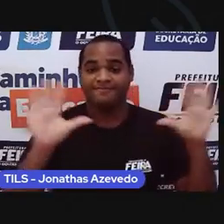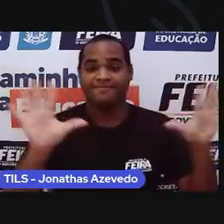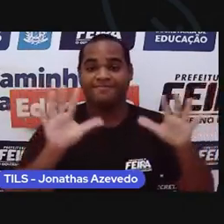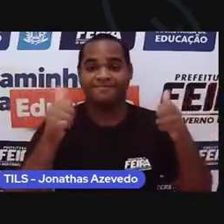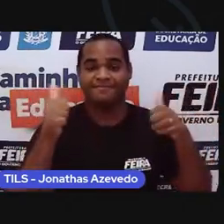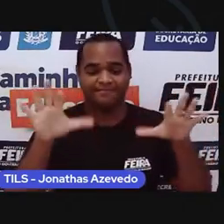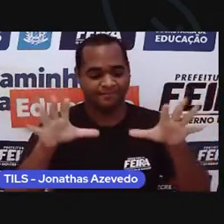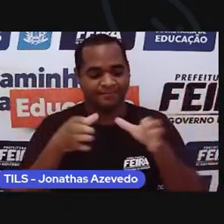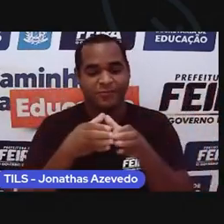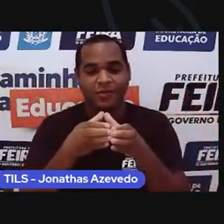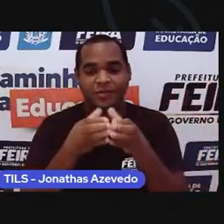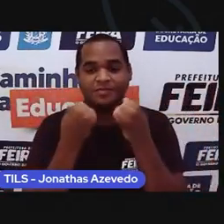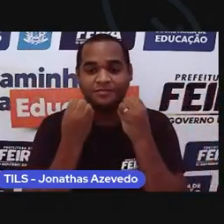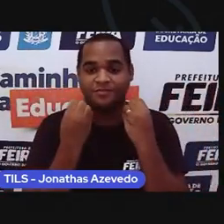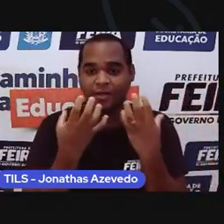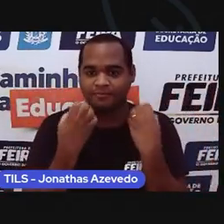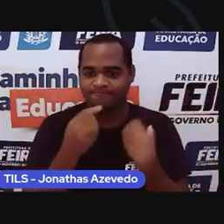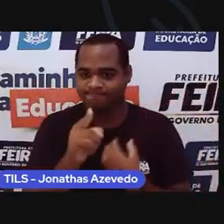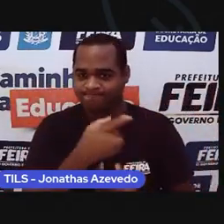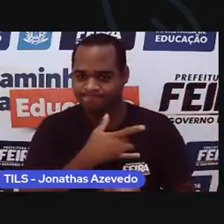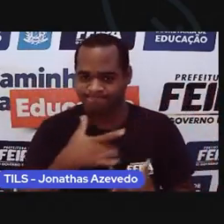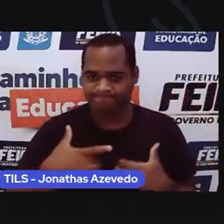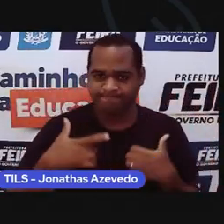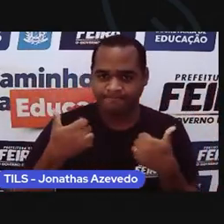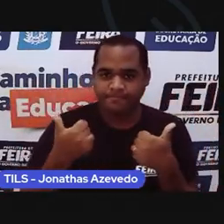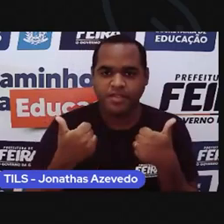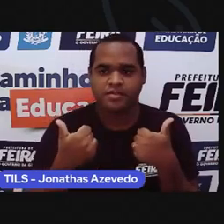Olá, turma! Como vocês estão?